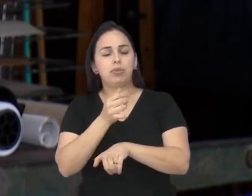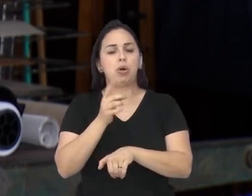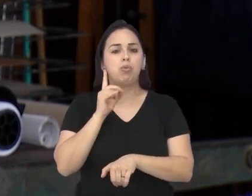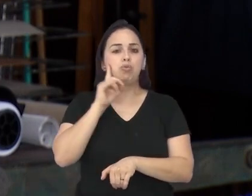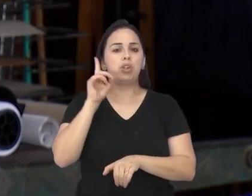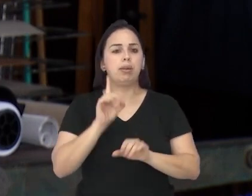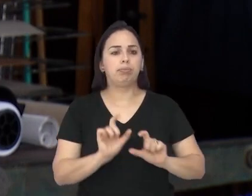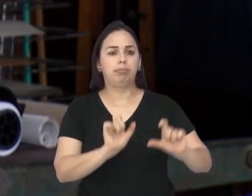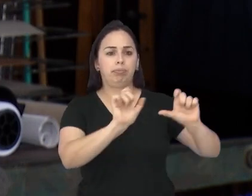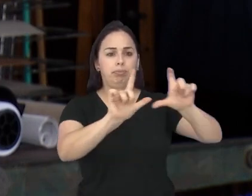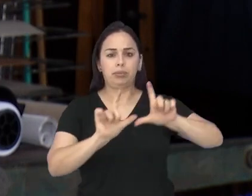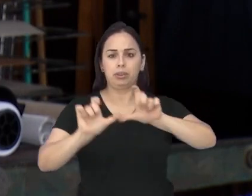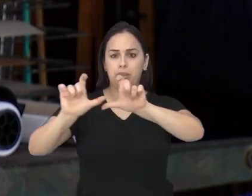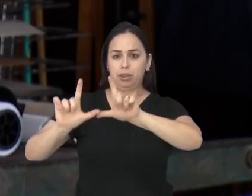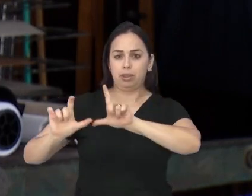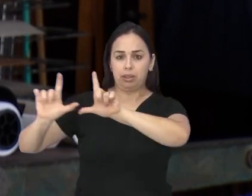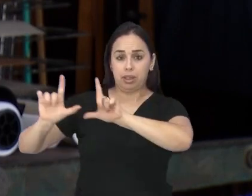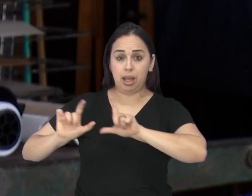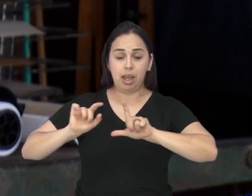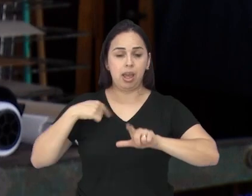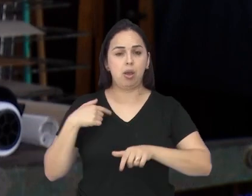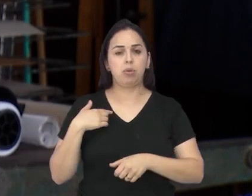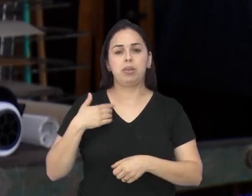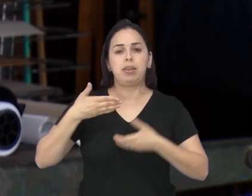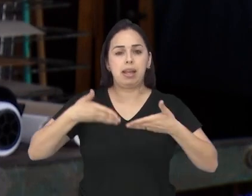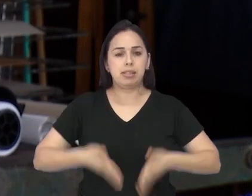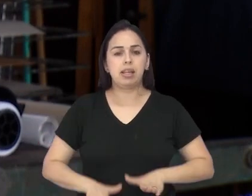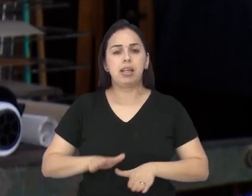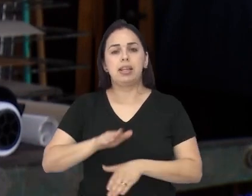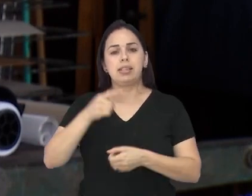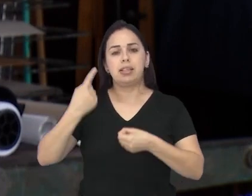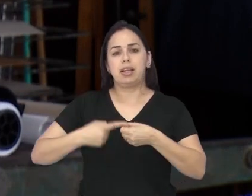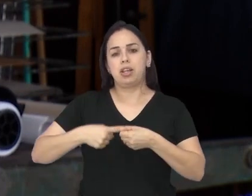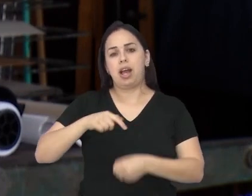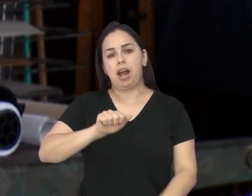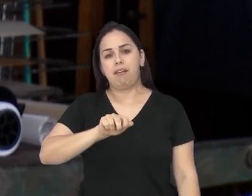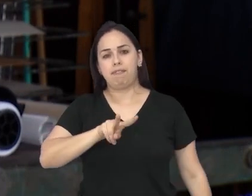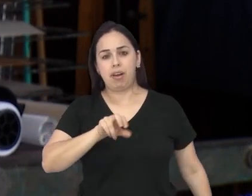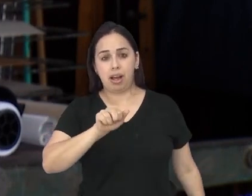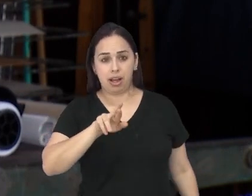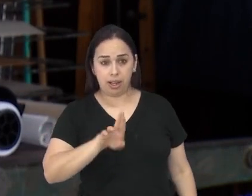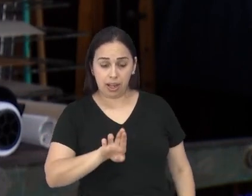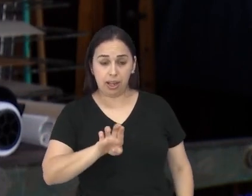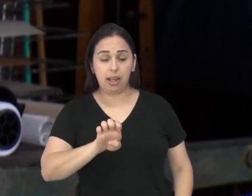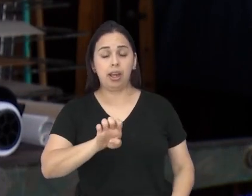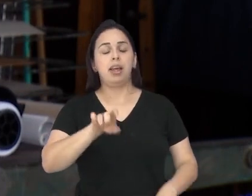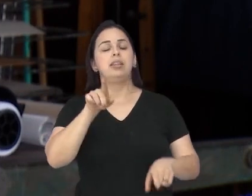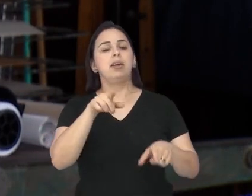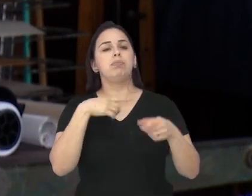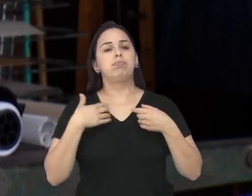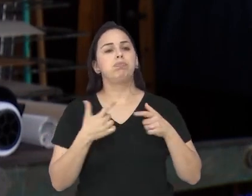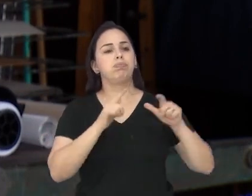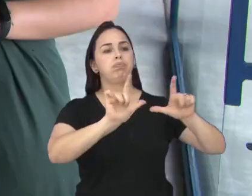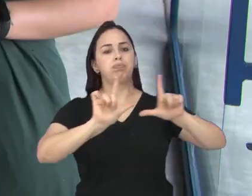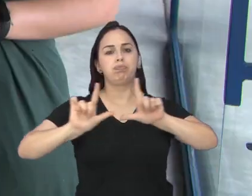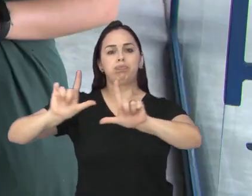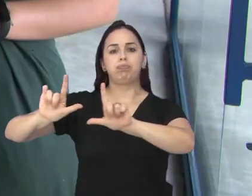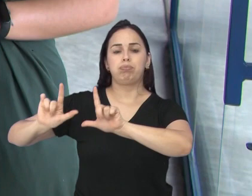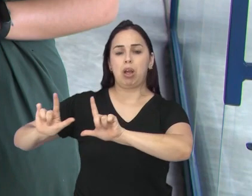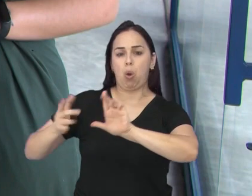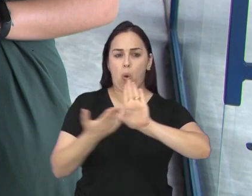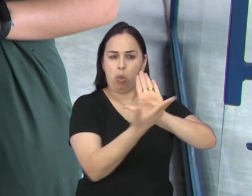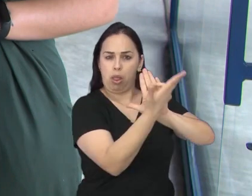na cidade que eu nasci, eu sou de Avaré, né, no interior do estado de São Paulo, e eu fiz uma exposição lá na cidade,